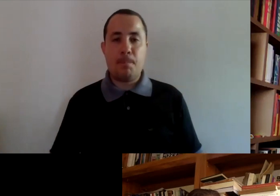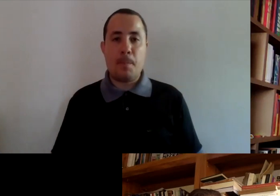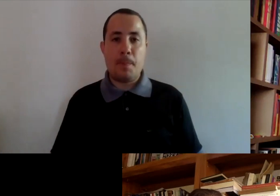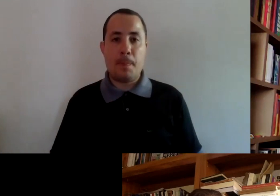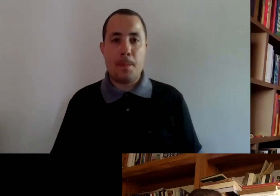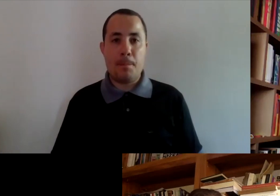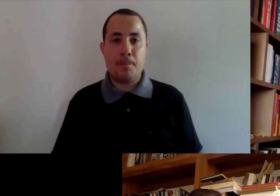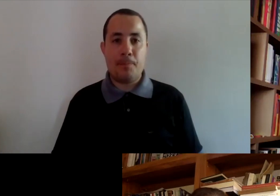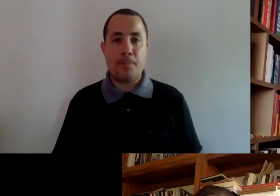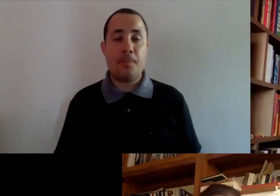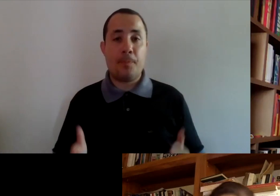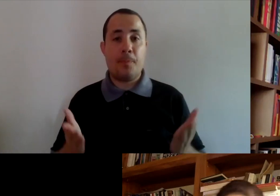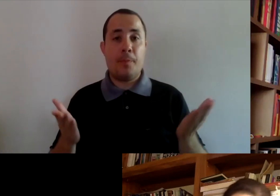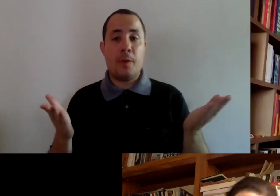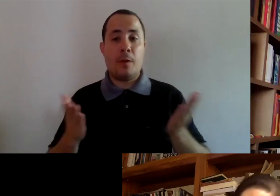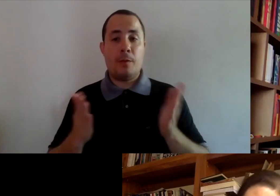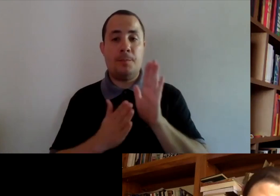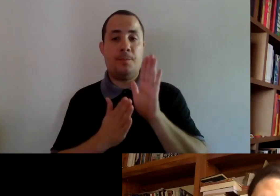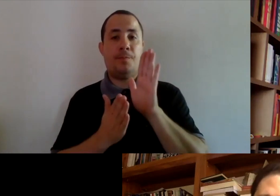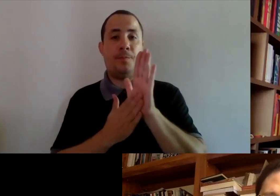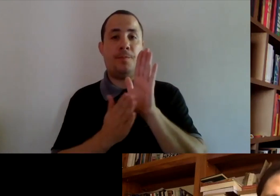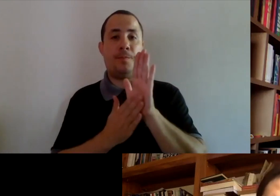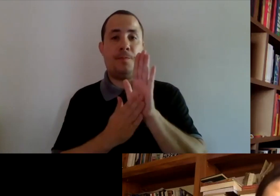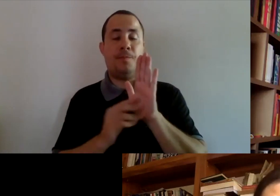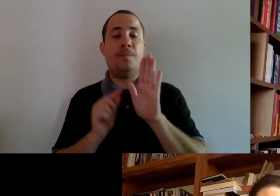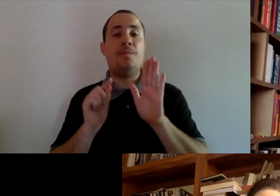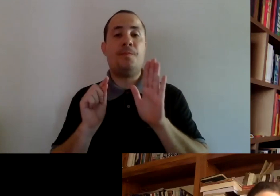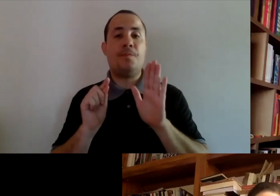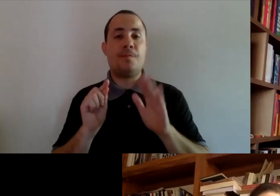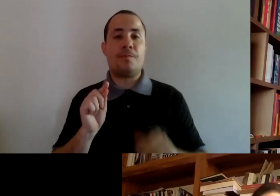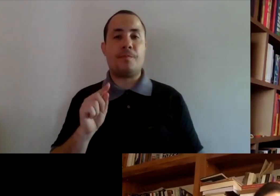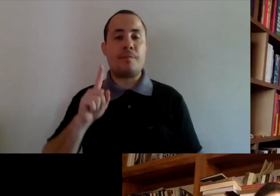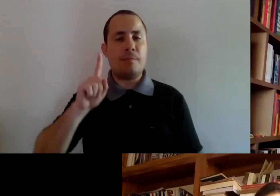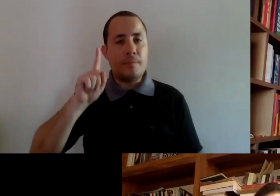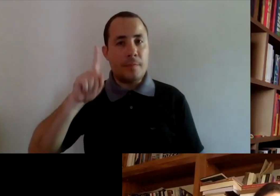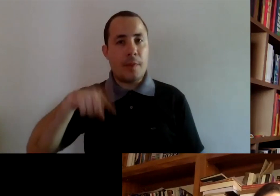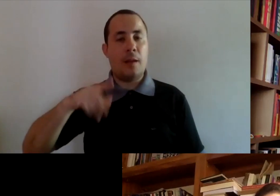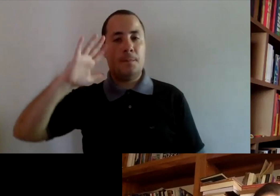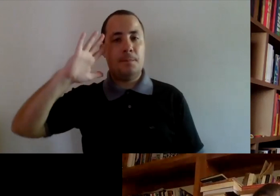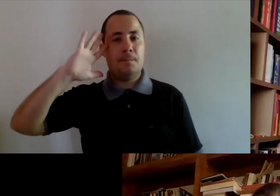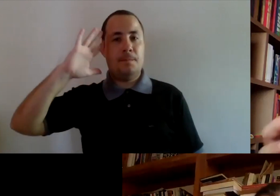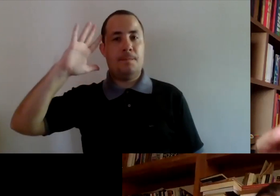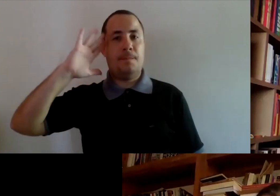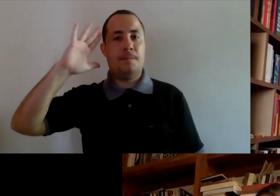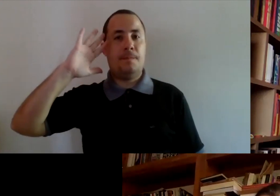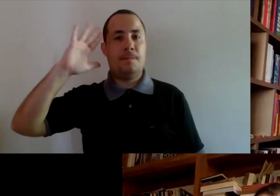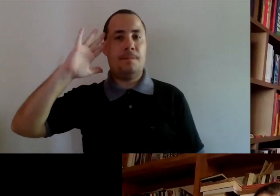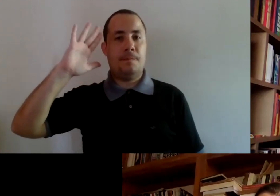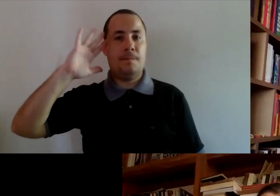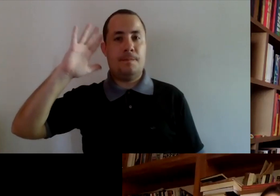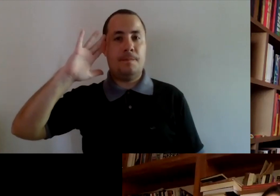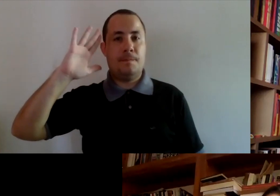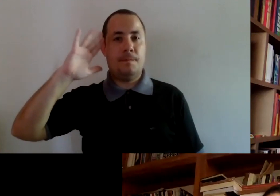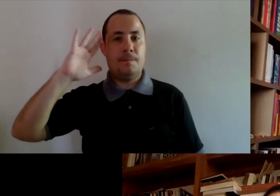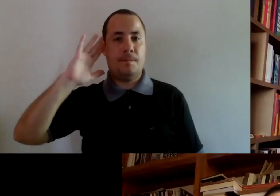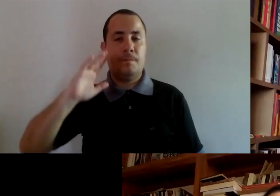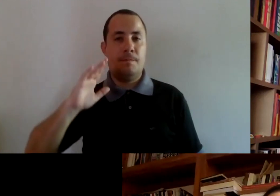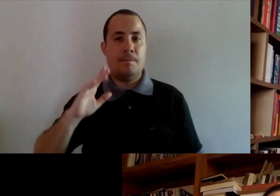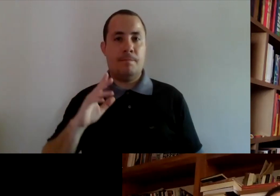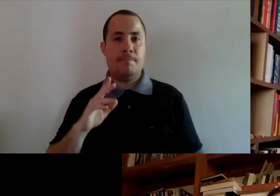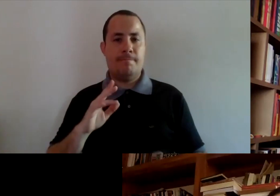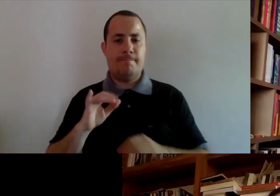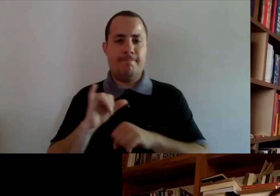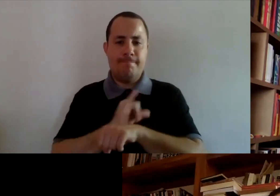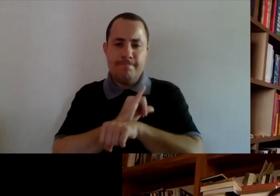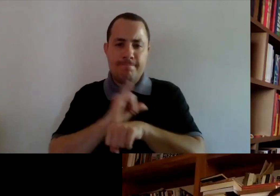Nossa proposta aqui hoje, então, é esse panorama, pensar, né, como a gente colocou, né, dinâmicas editoriais, né, porque